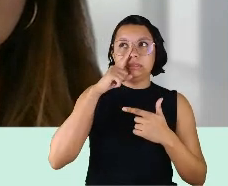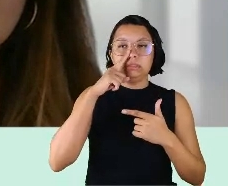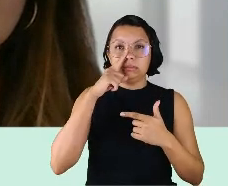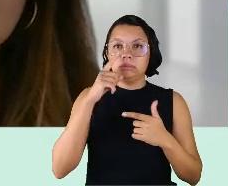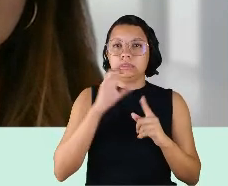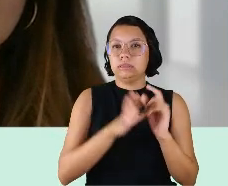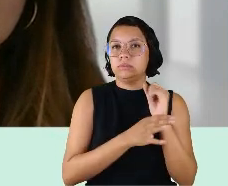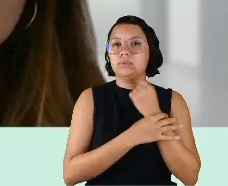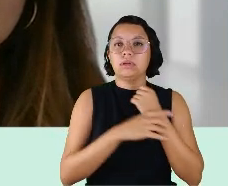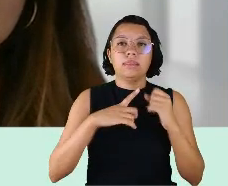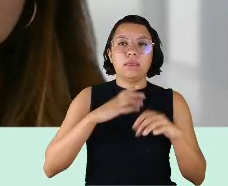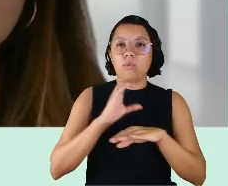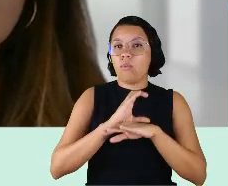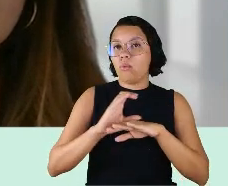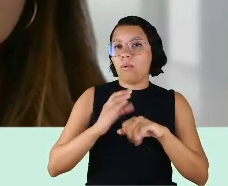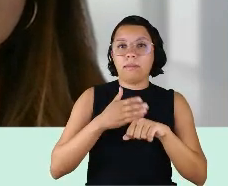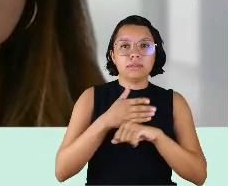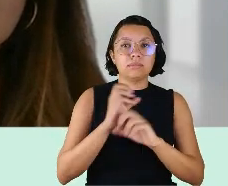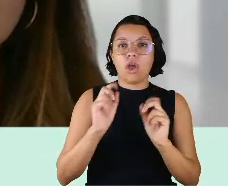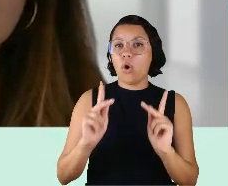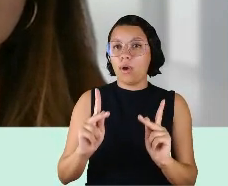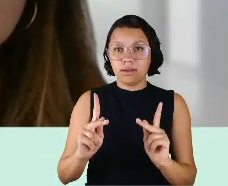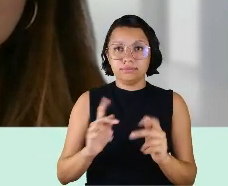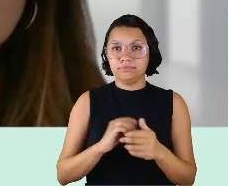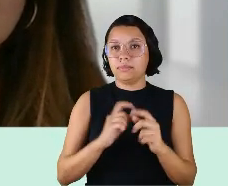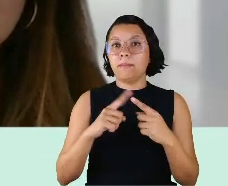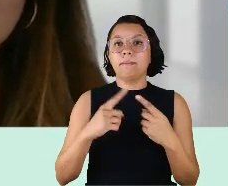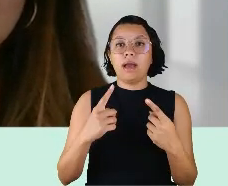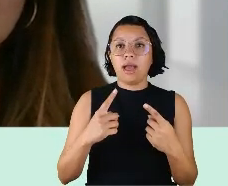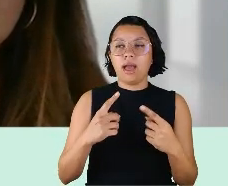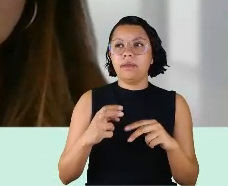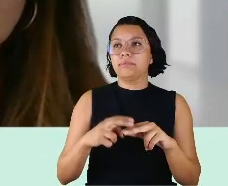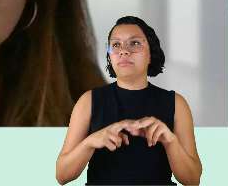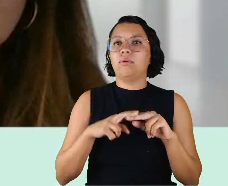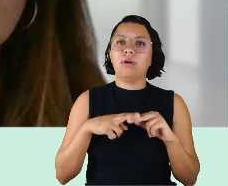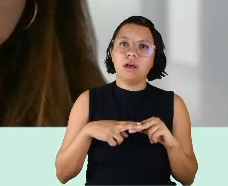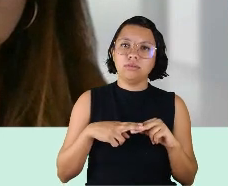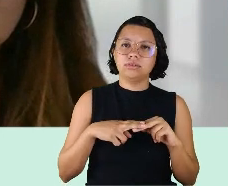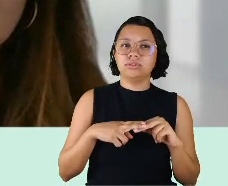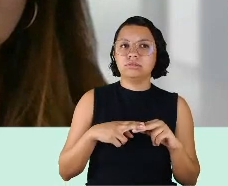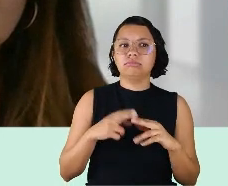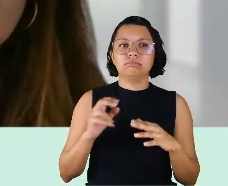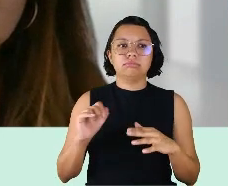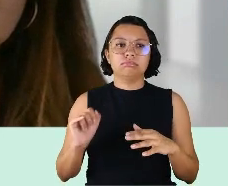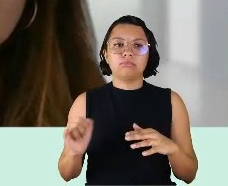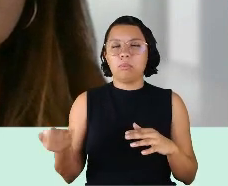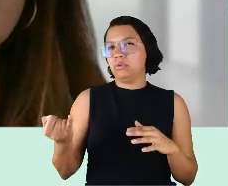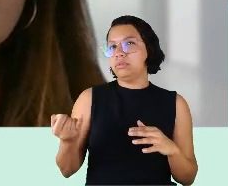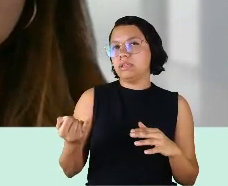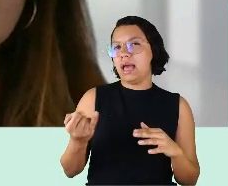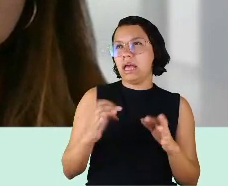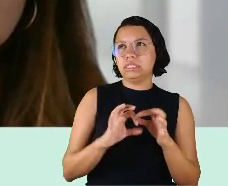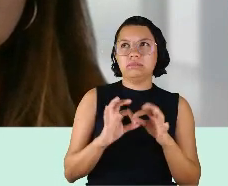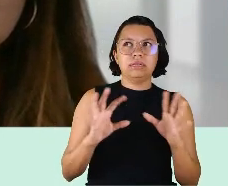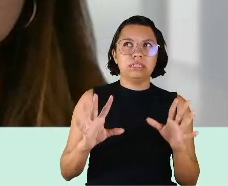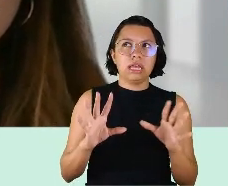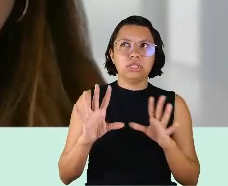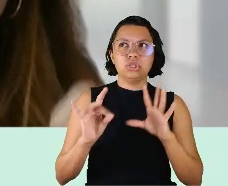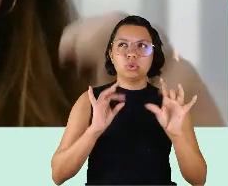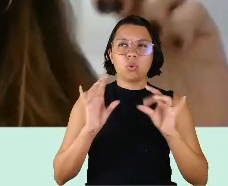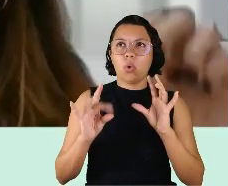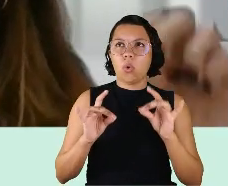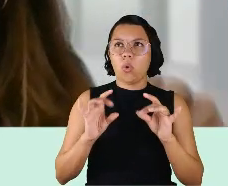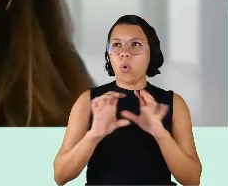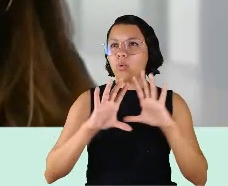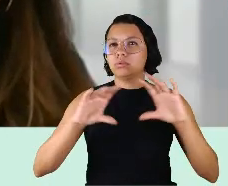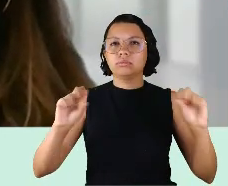tem os cursos para participar, ok. Agora, por conveniência e oportunidade do tribunal,